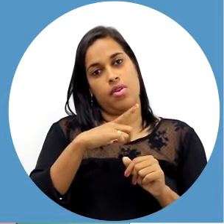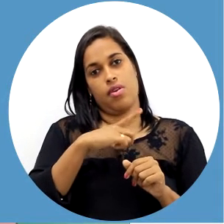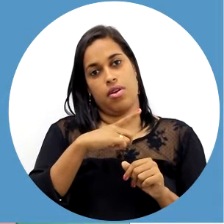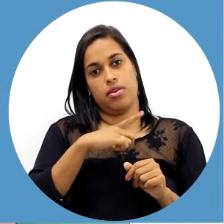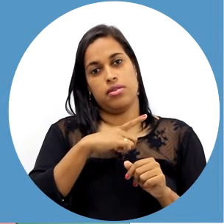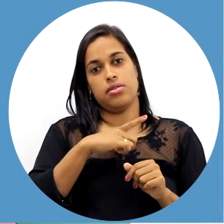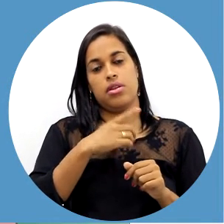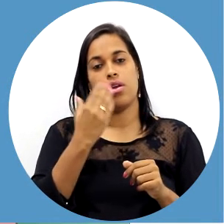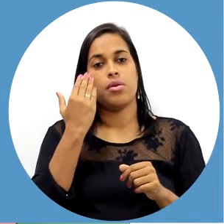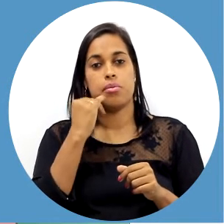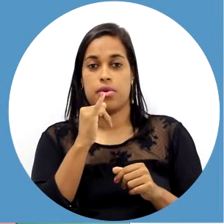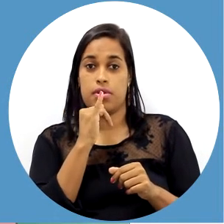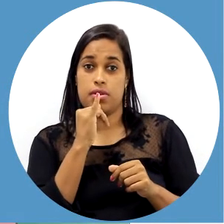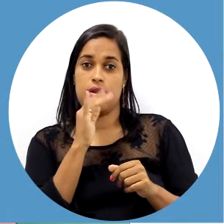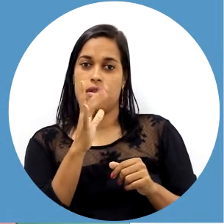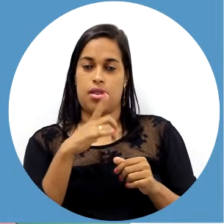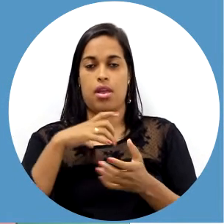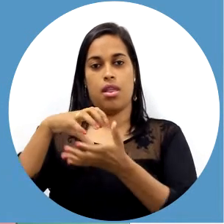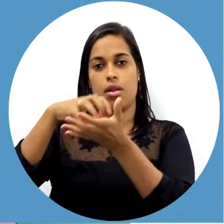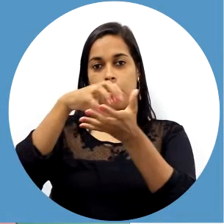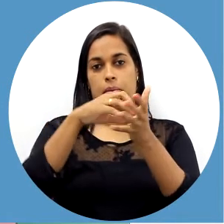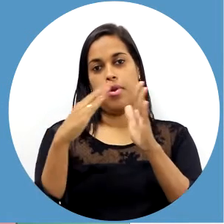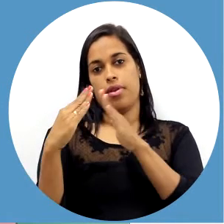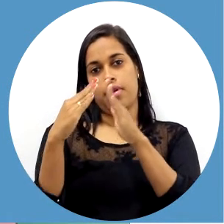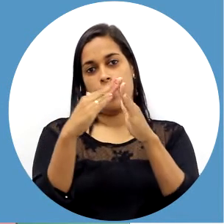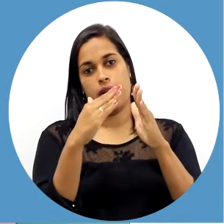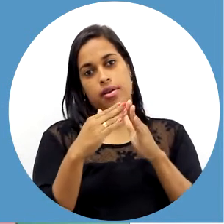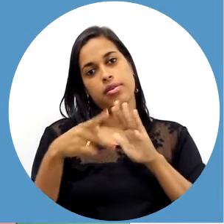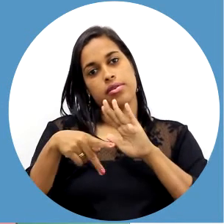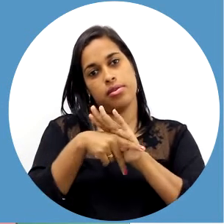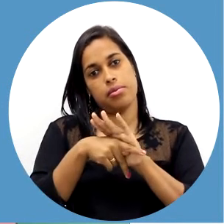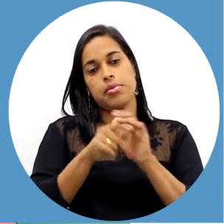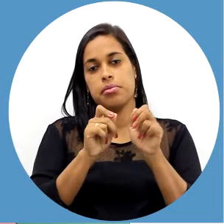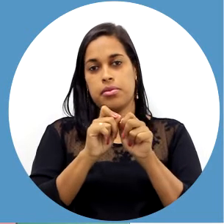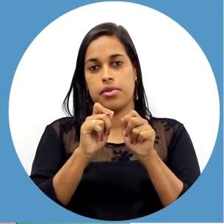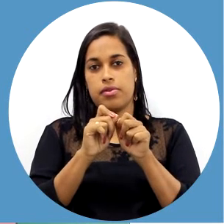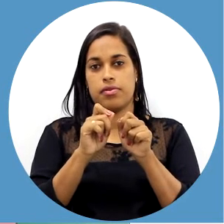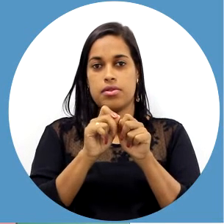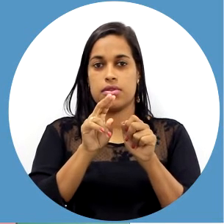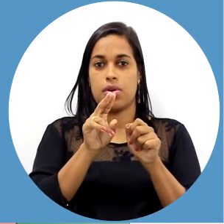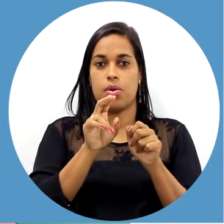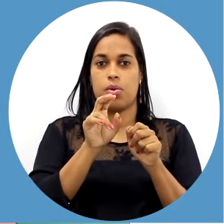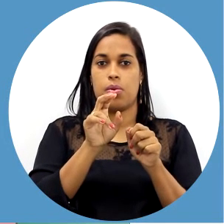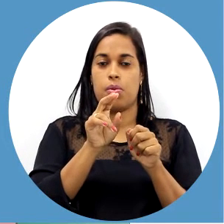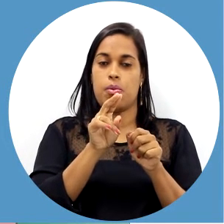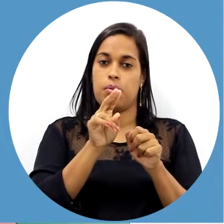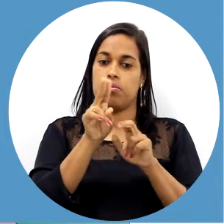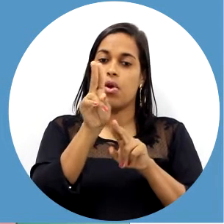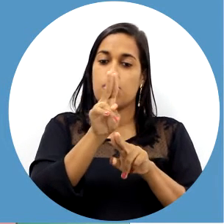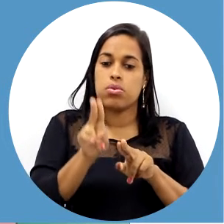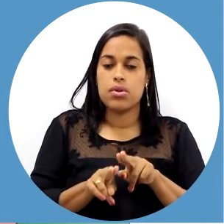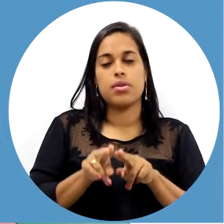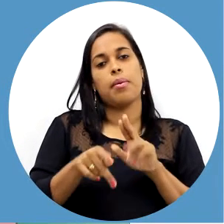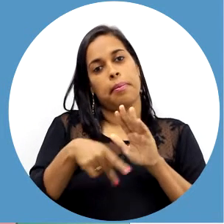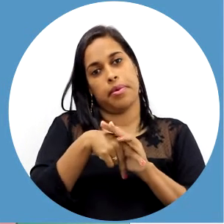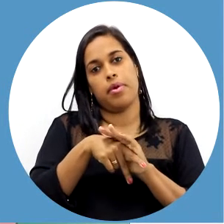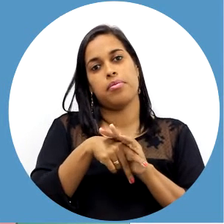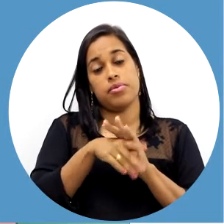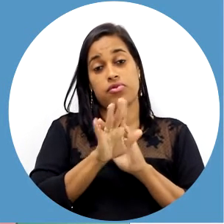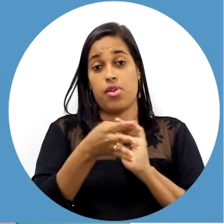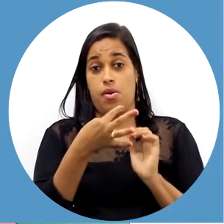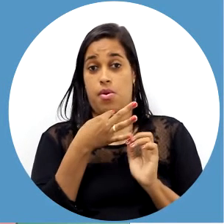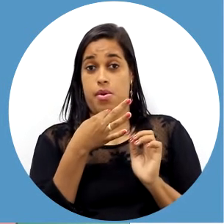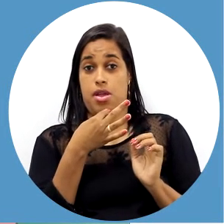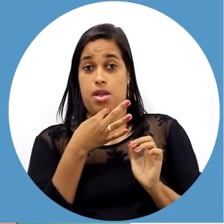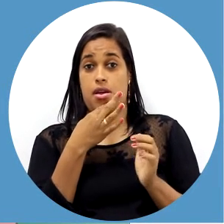aí um access point que você pode ter no seu polo, na LAN house, até na sua casa, para fazer uma rede wireless. Então, ele já conhece os